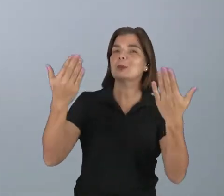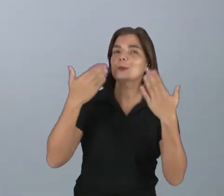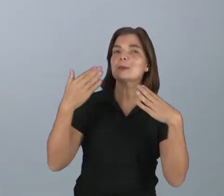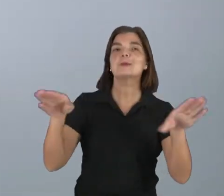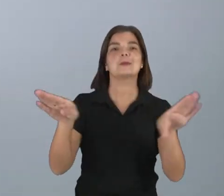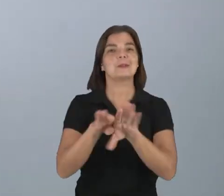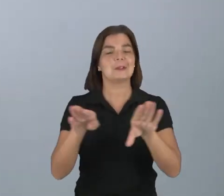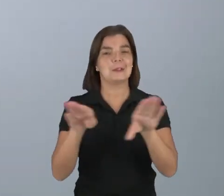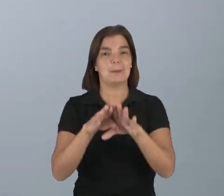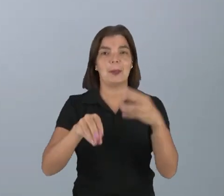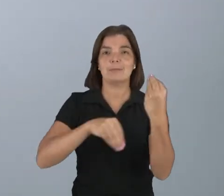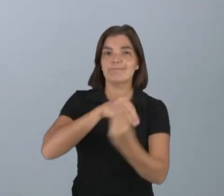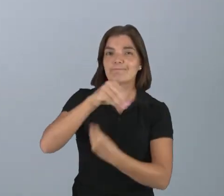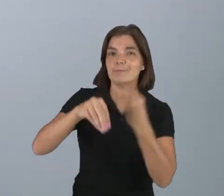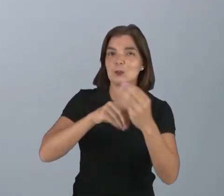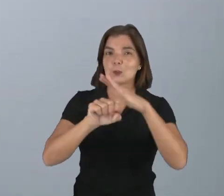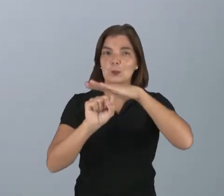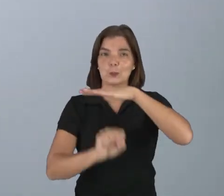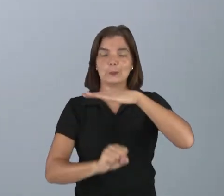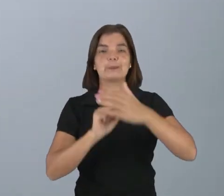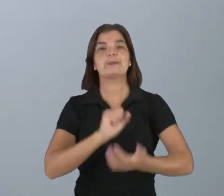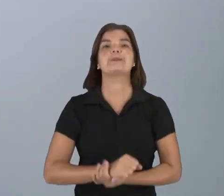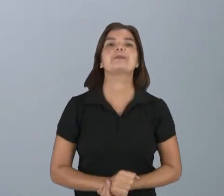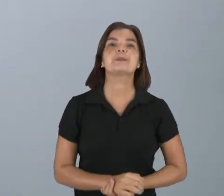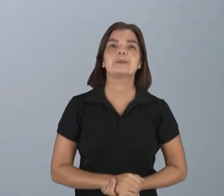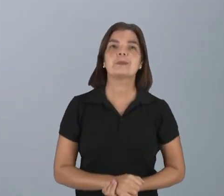zona temperada do sul.